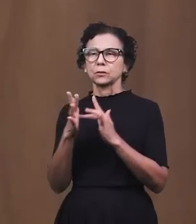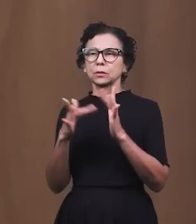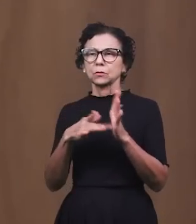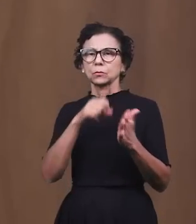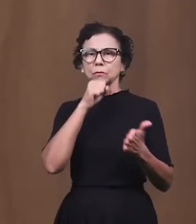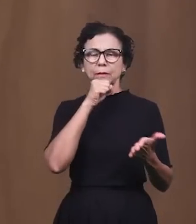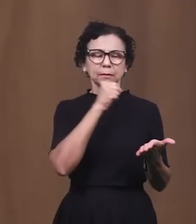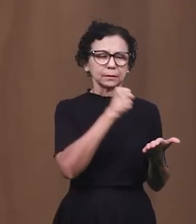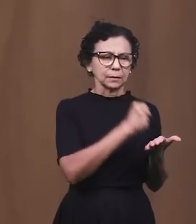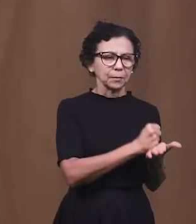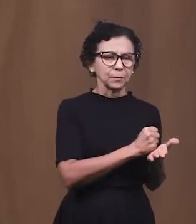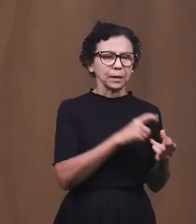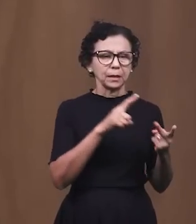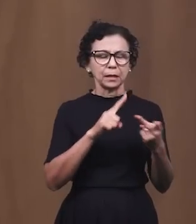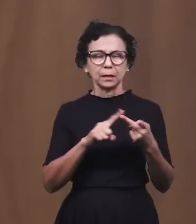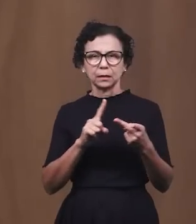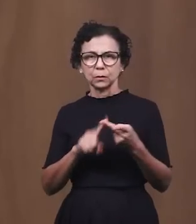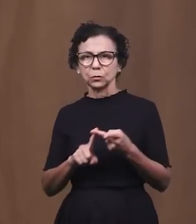Sansão,